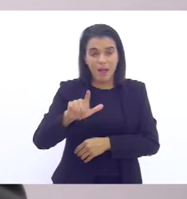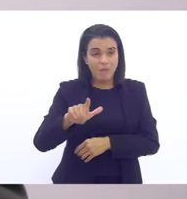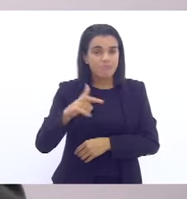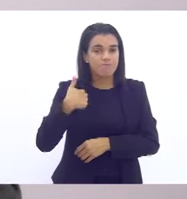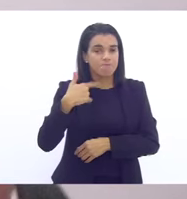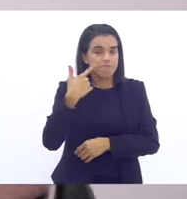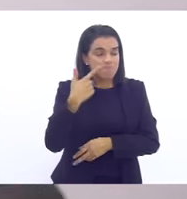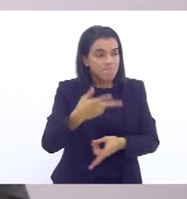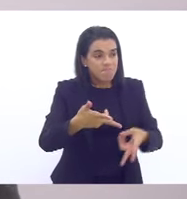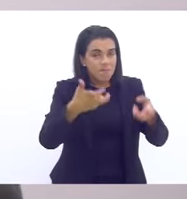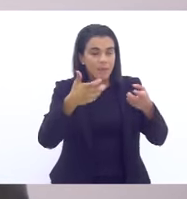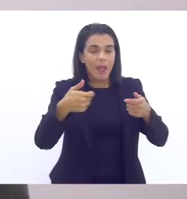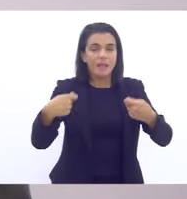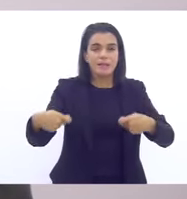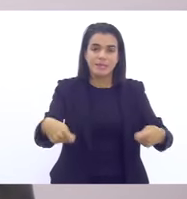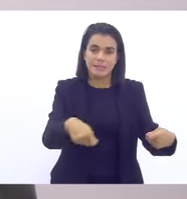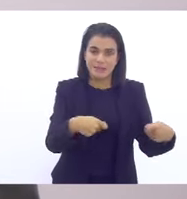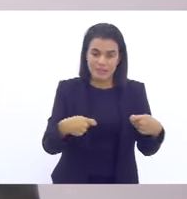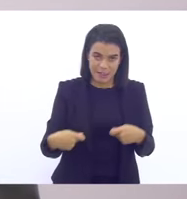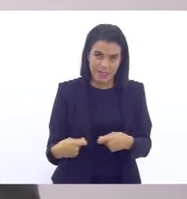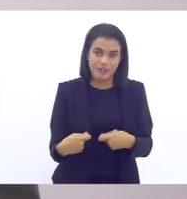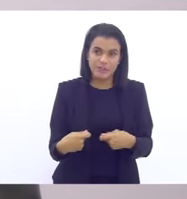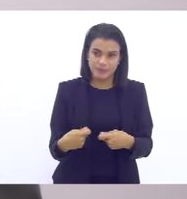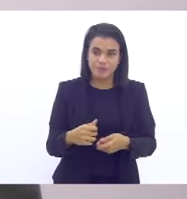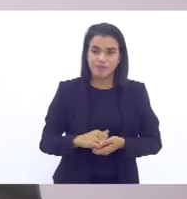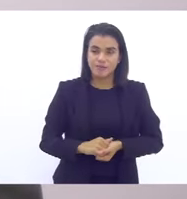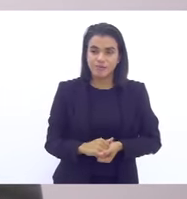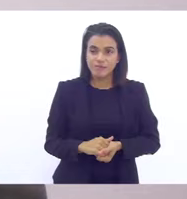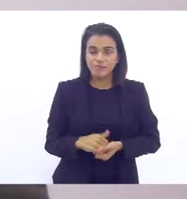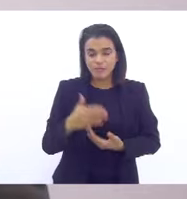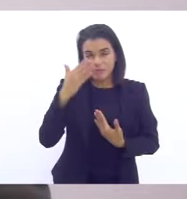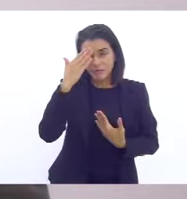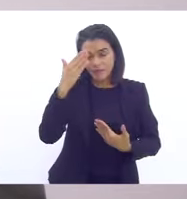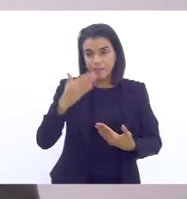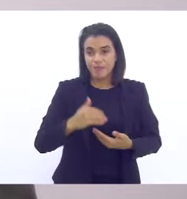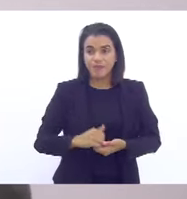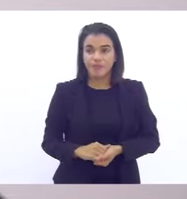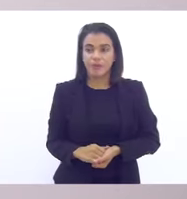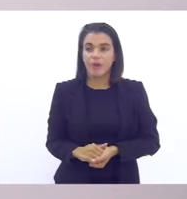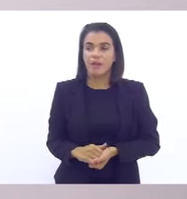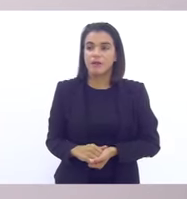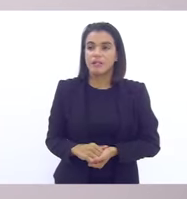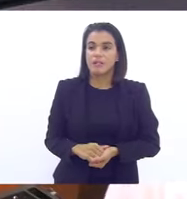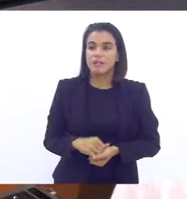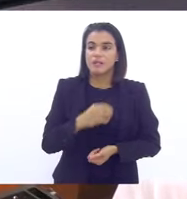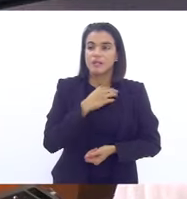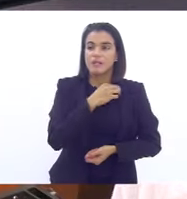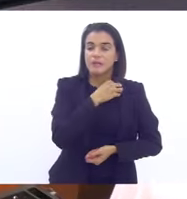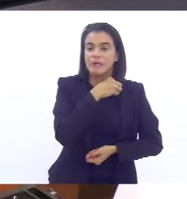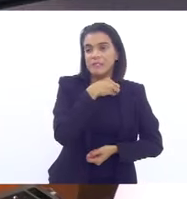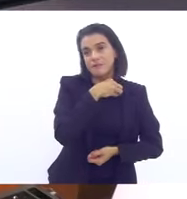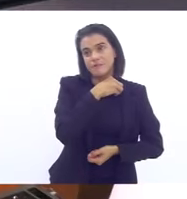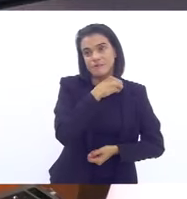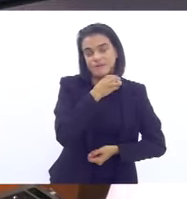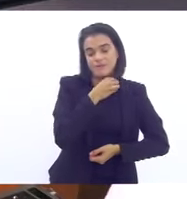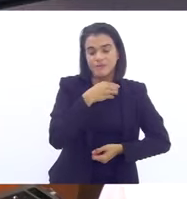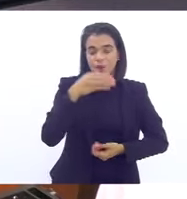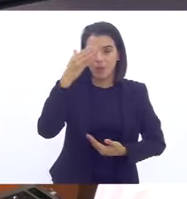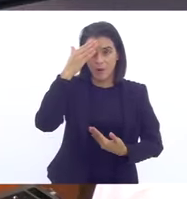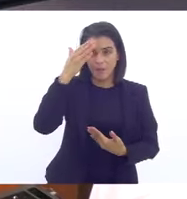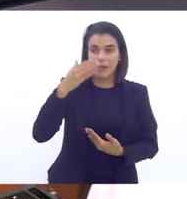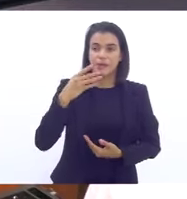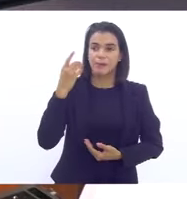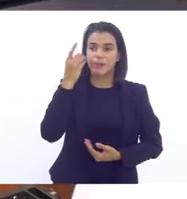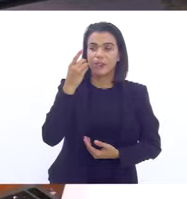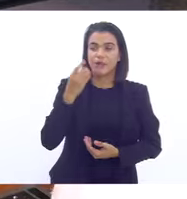necessidade e pautar qual município nós possamos fazer essa audiência pública. Muito obrigado. Obrigado, deputado Jari.